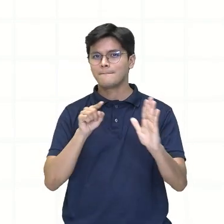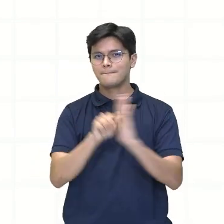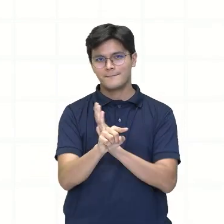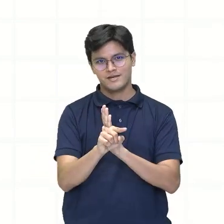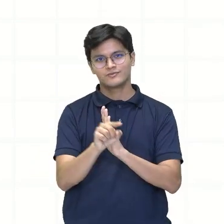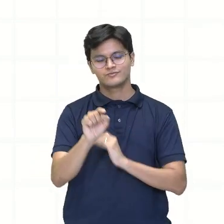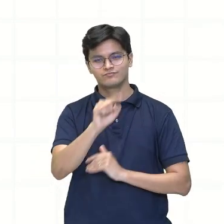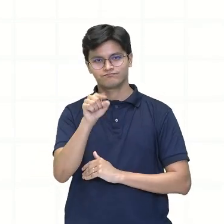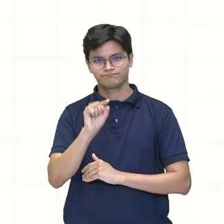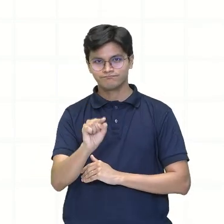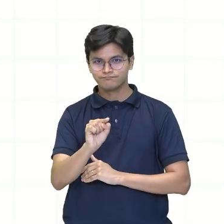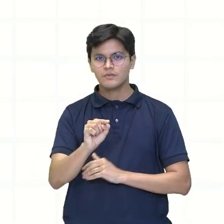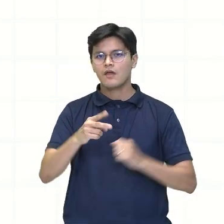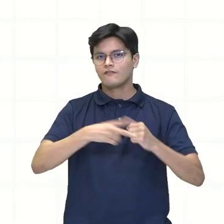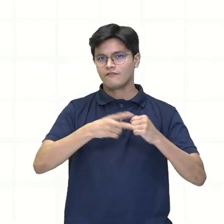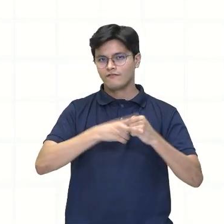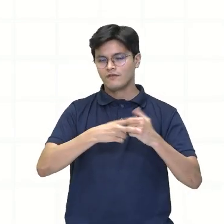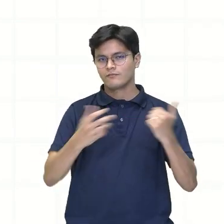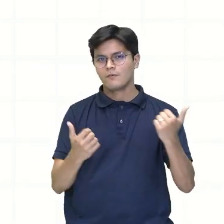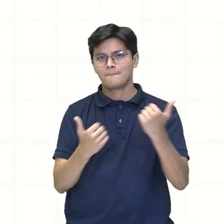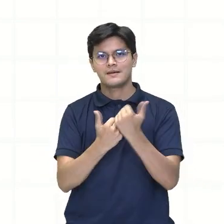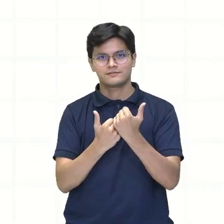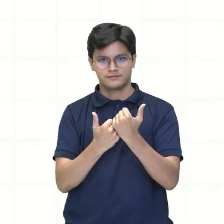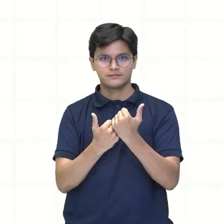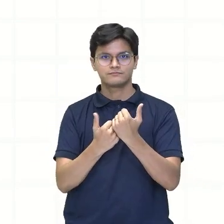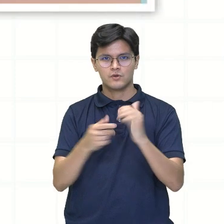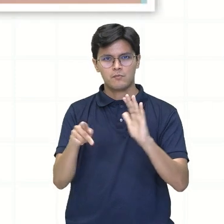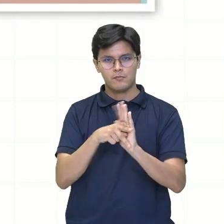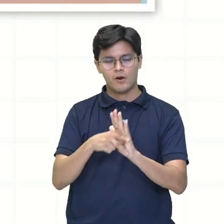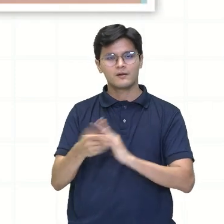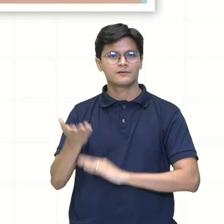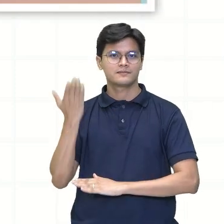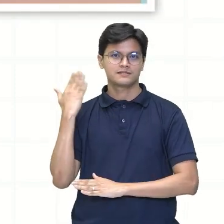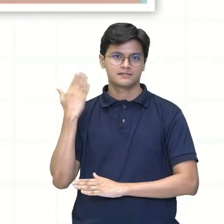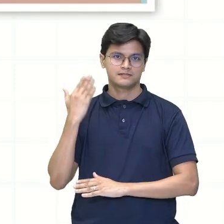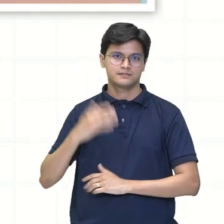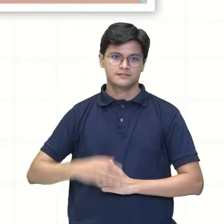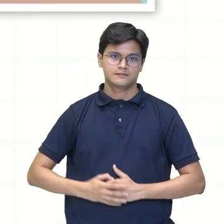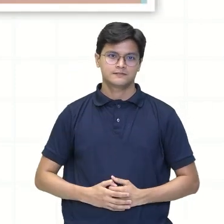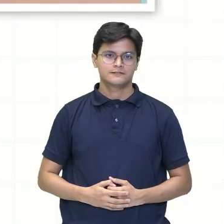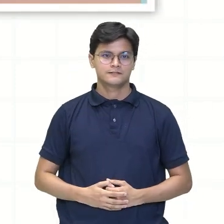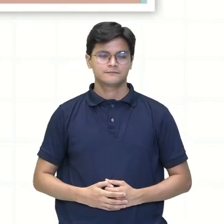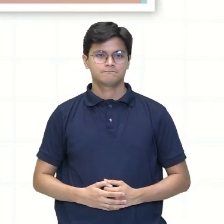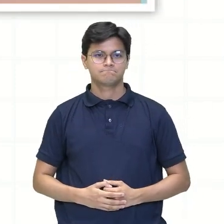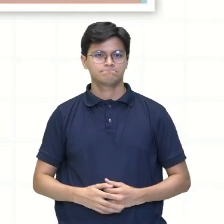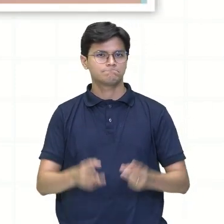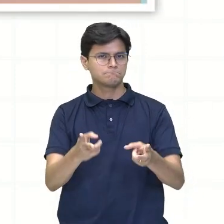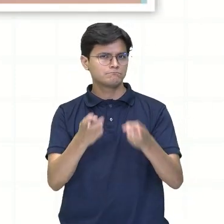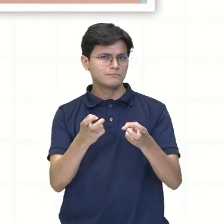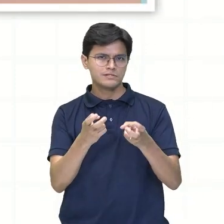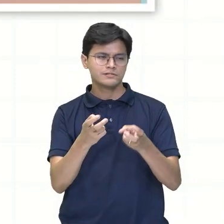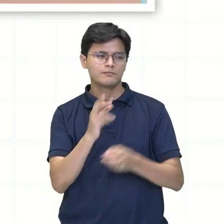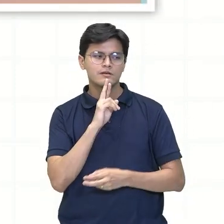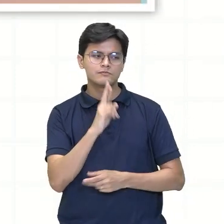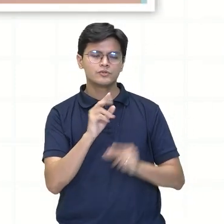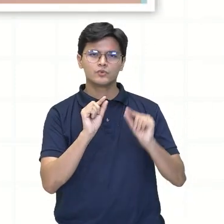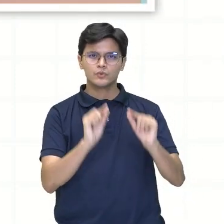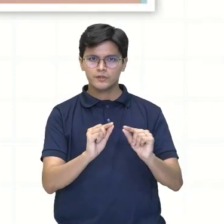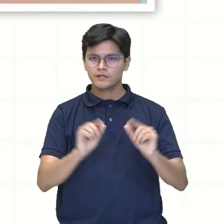Ele é o auxiliar do passado. Vejam que ela diz o seguinte, Hey Dani, are